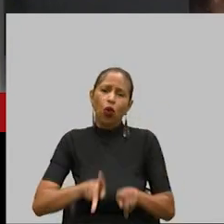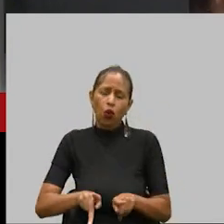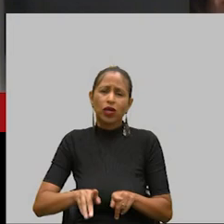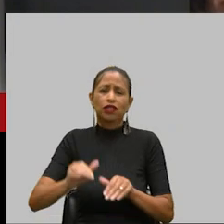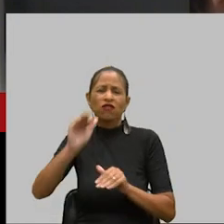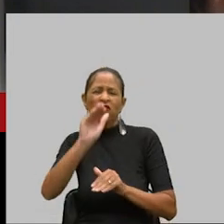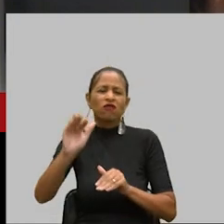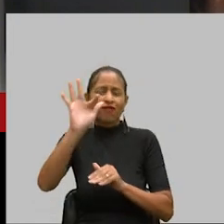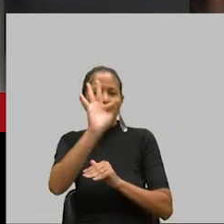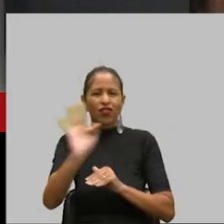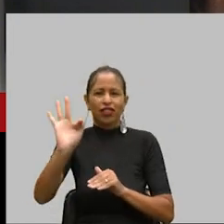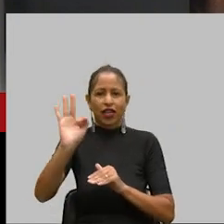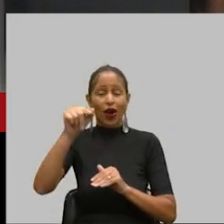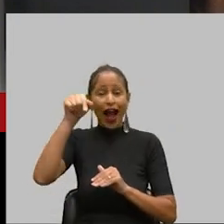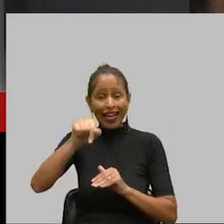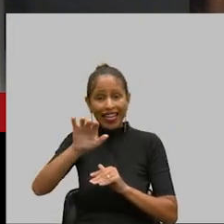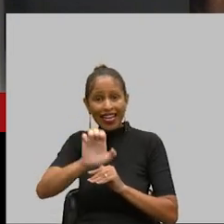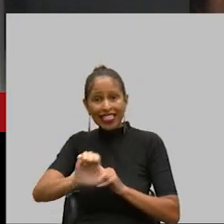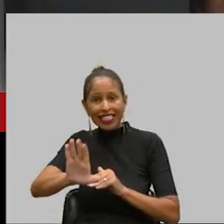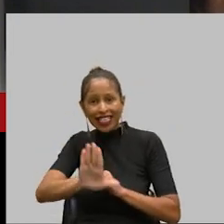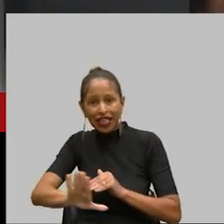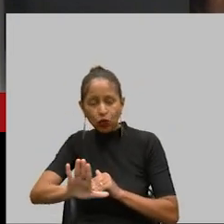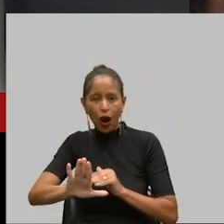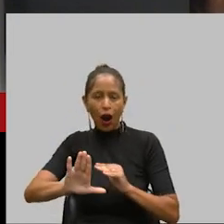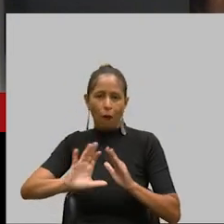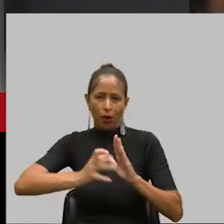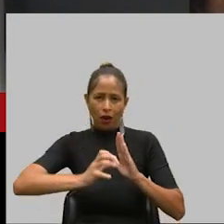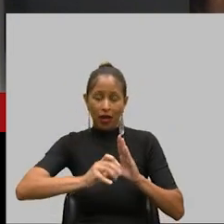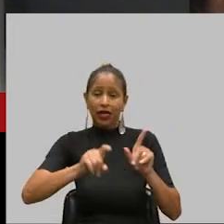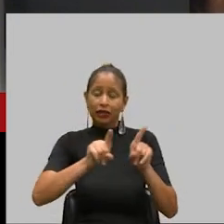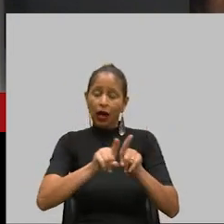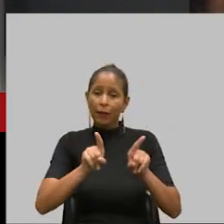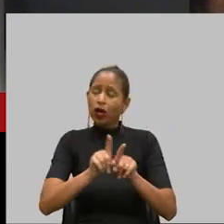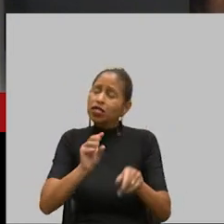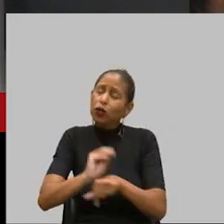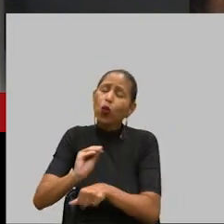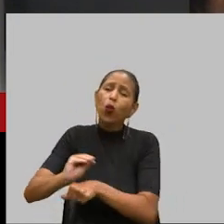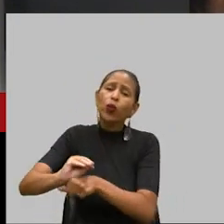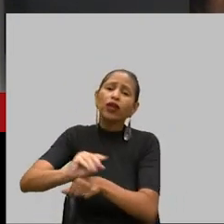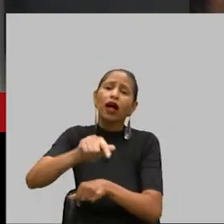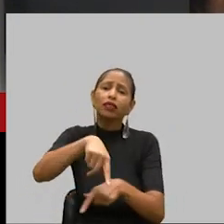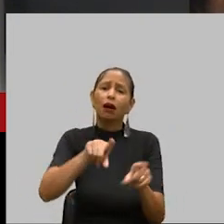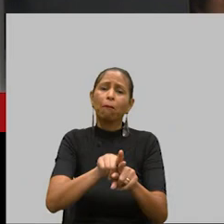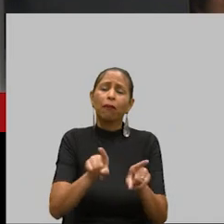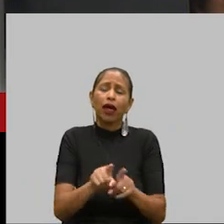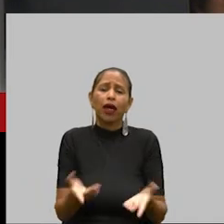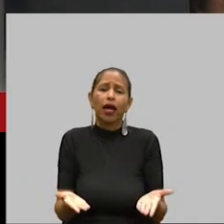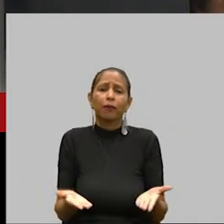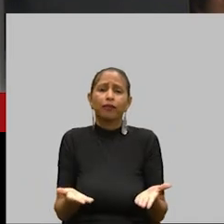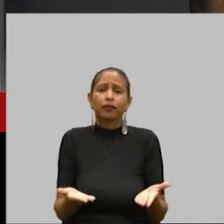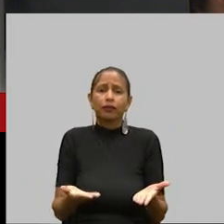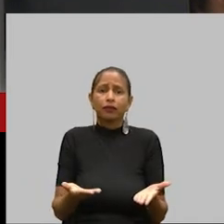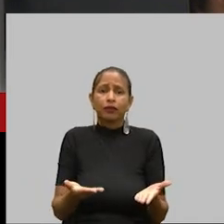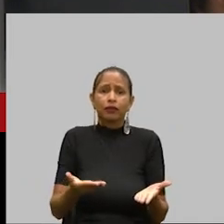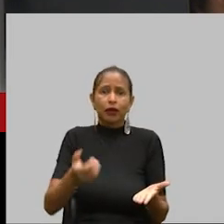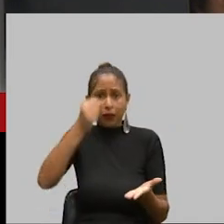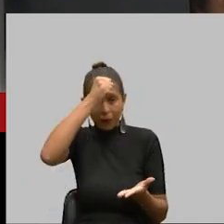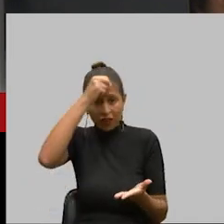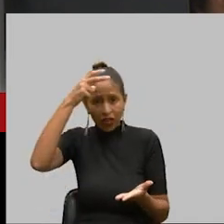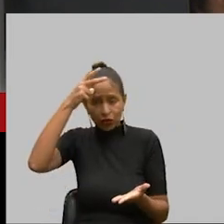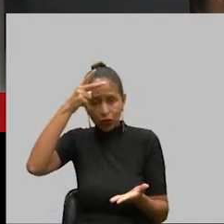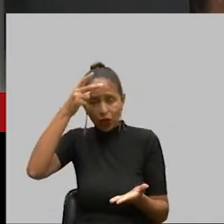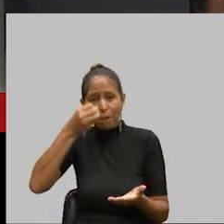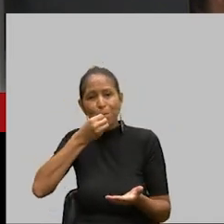Federal aqui em nível Estadual que é no Parlamento mas nós temos que mudar isso aqui mas também em nível Municipal foi en contro assim para